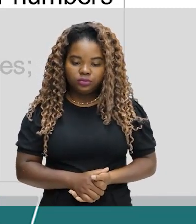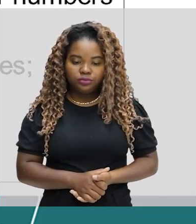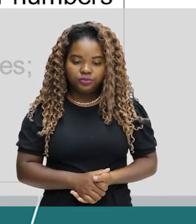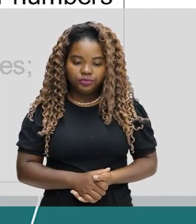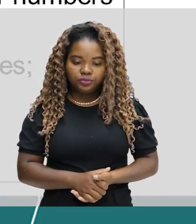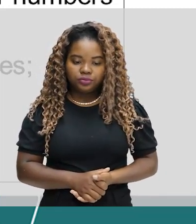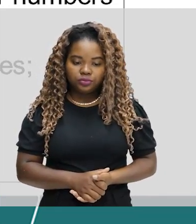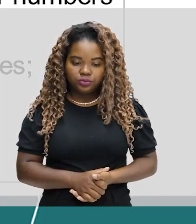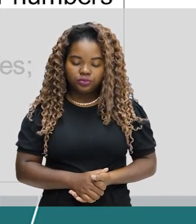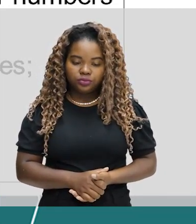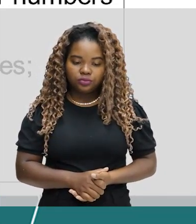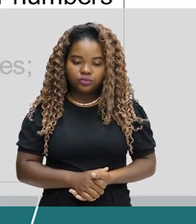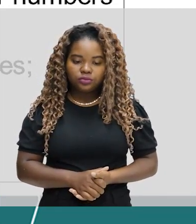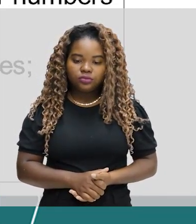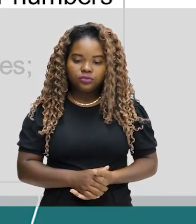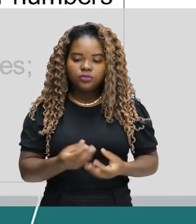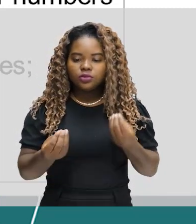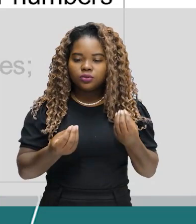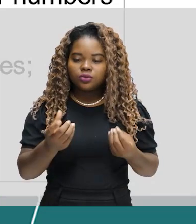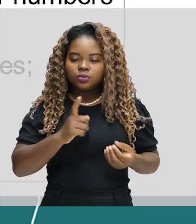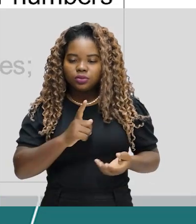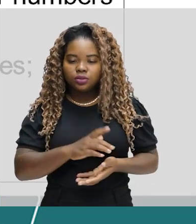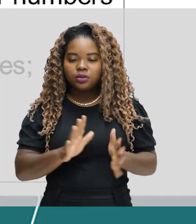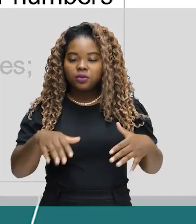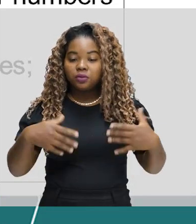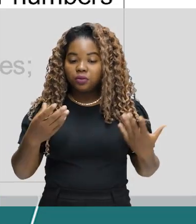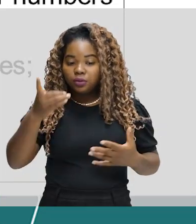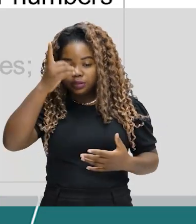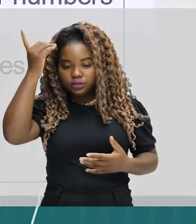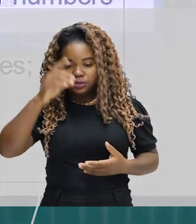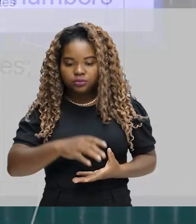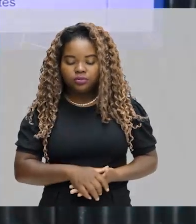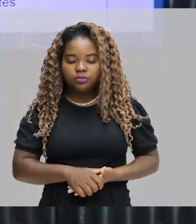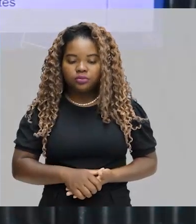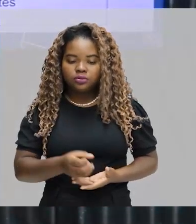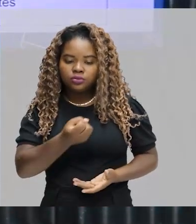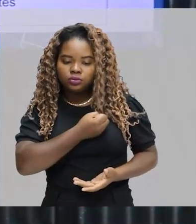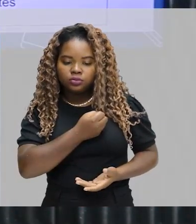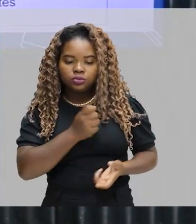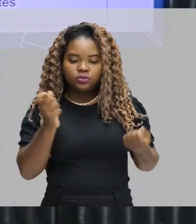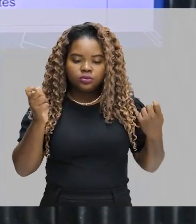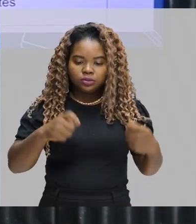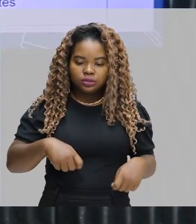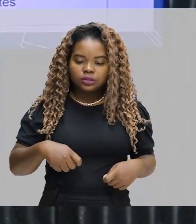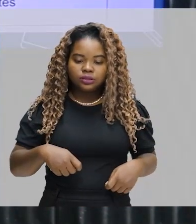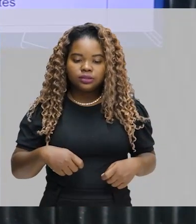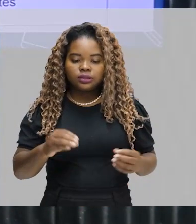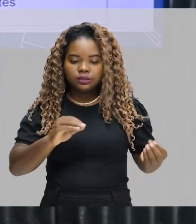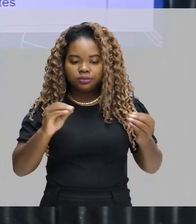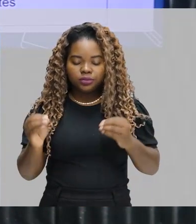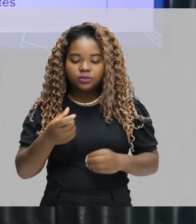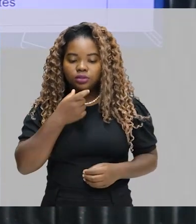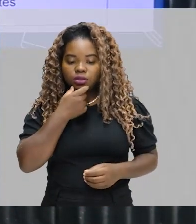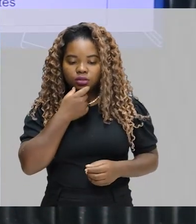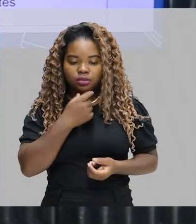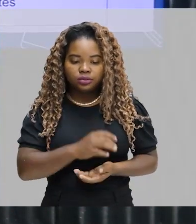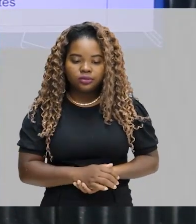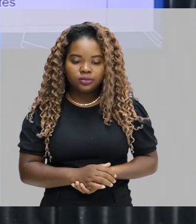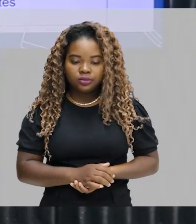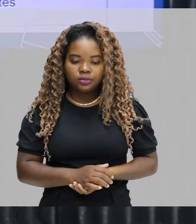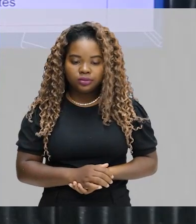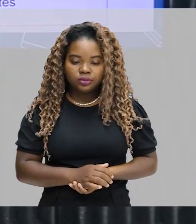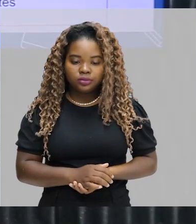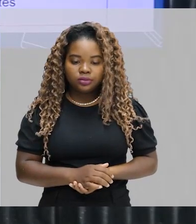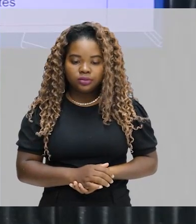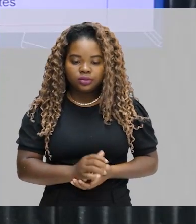algarismo. Então, nesse caso, como que eu tenho? Qual é a ideia? Números que a gente deve escrever em inglês por escrito. Números